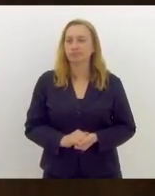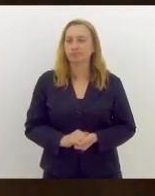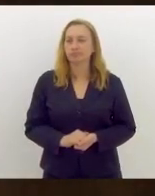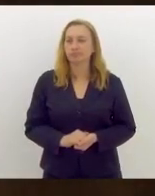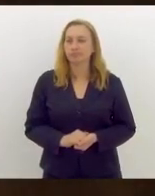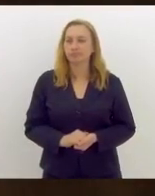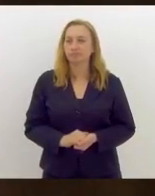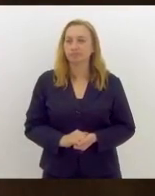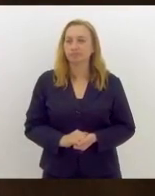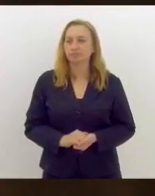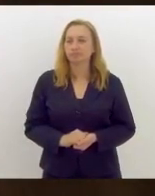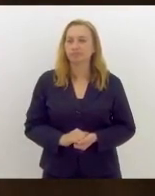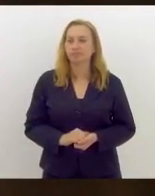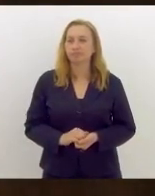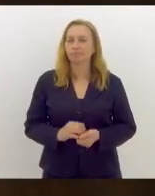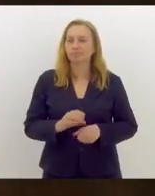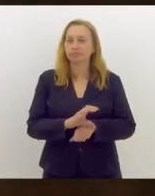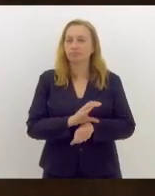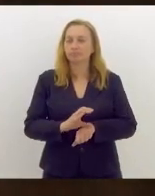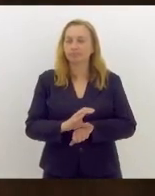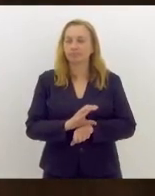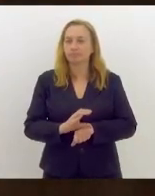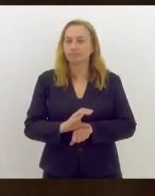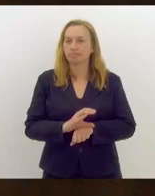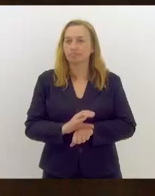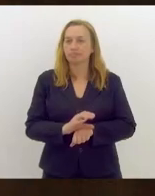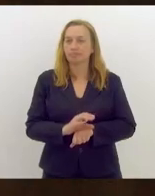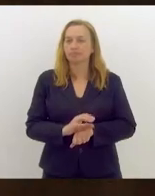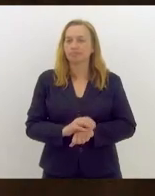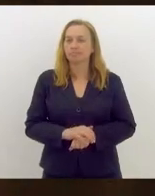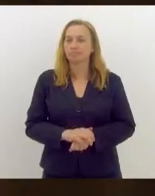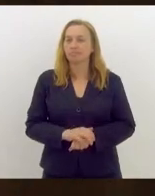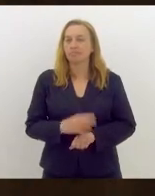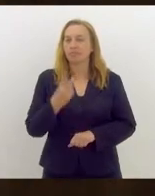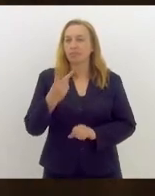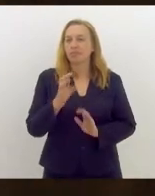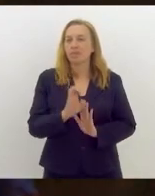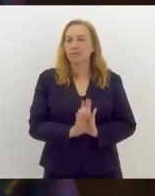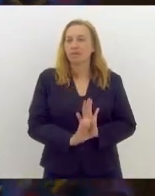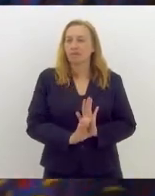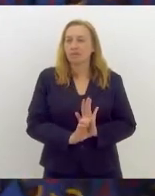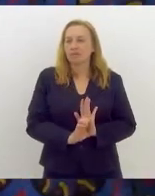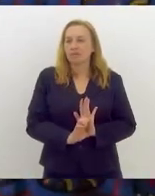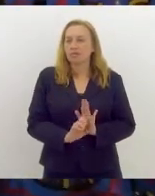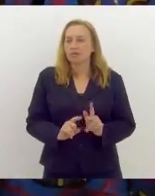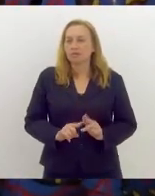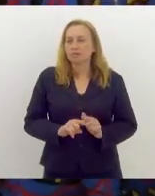é pela constitucionalidade com duas emendas modificativas